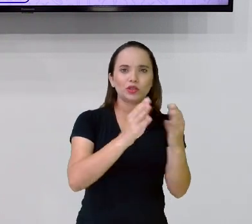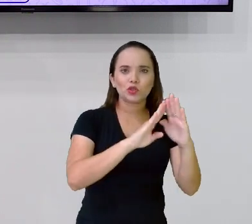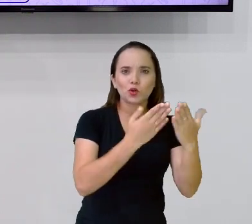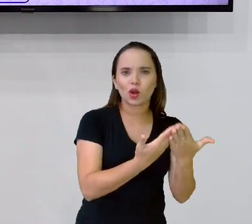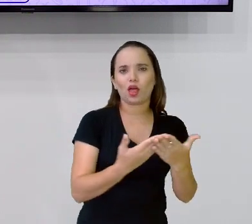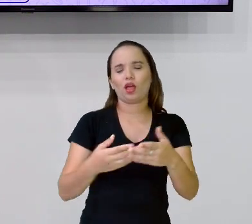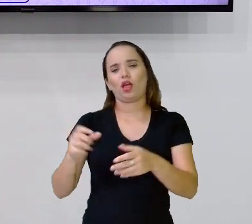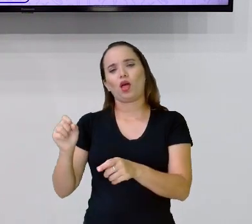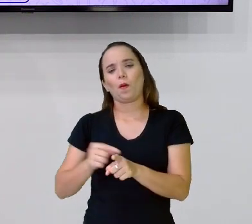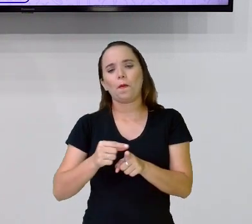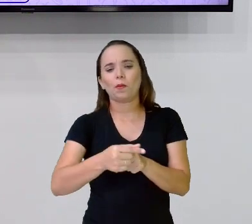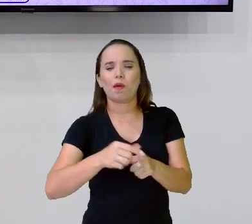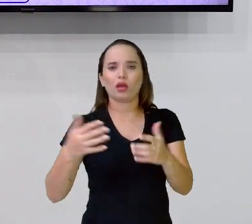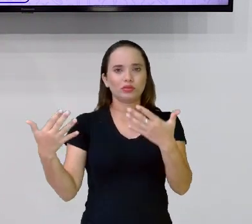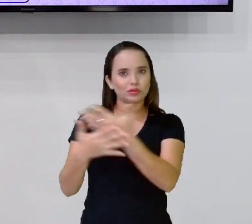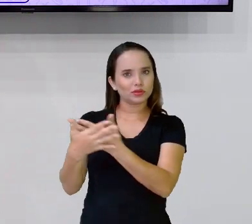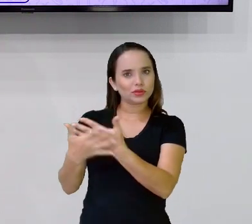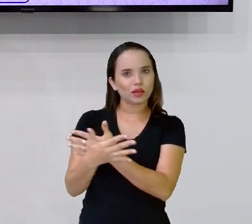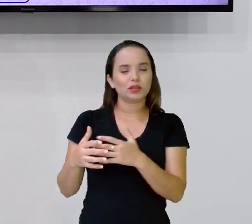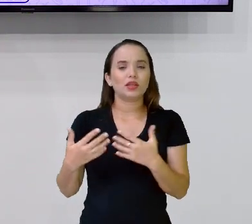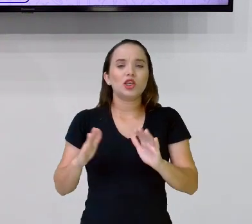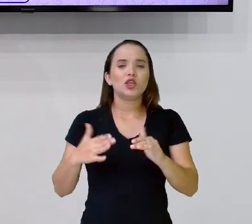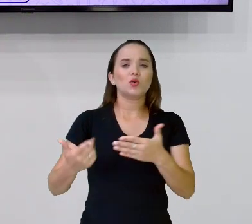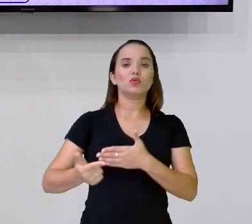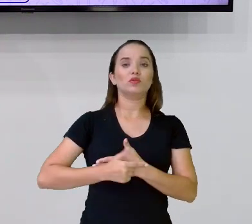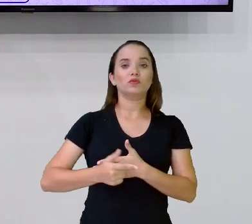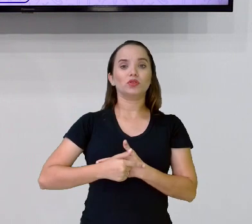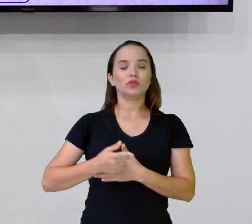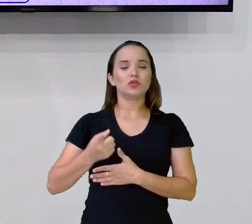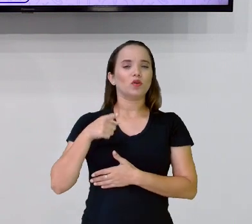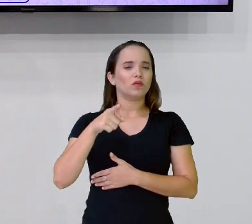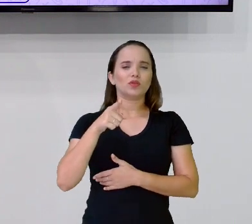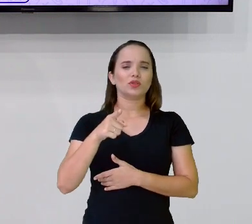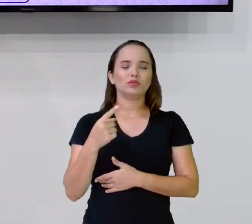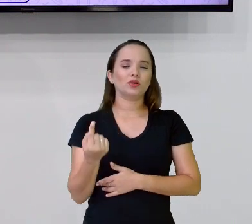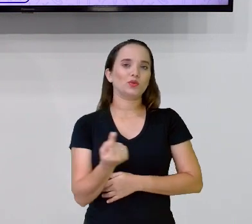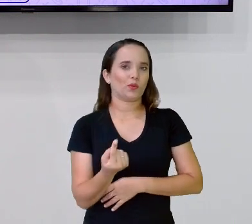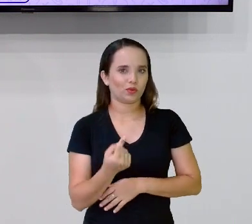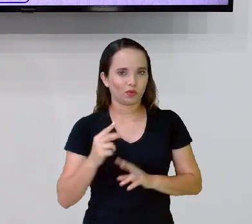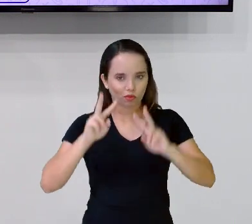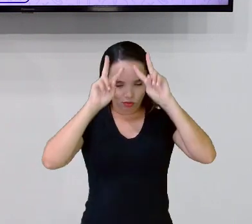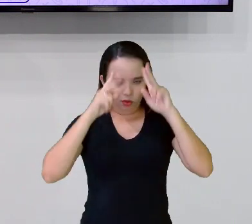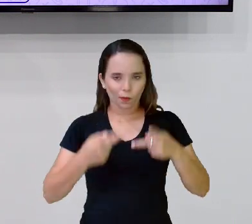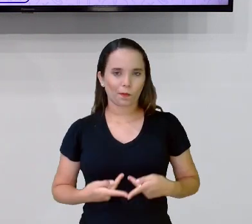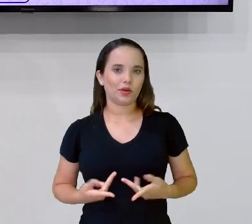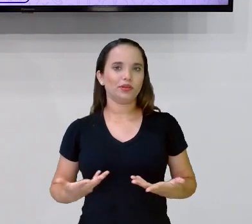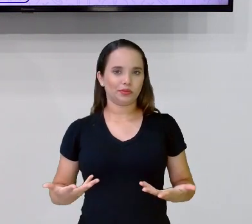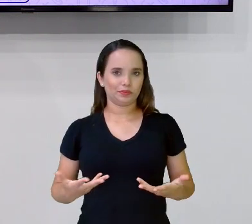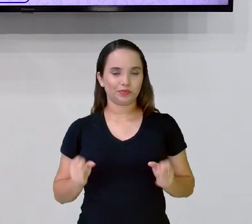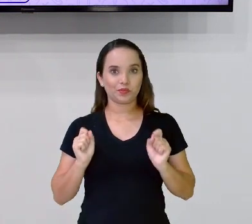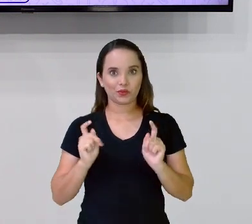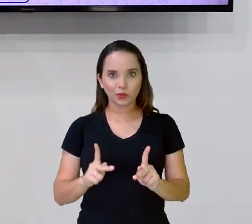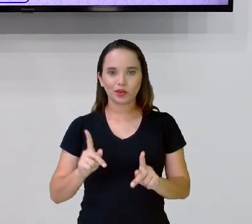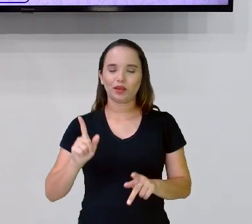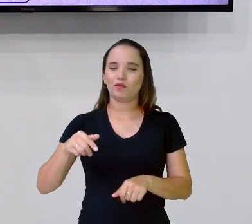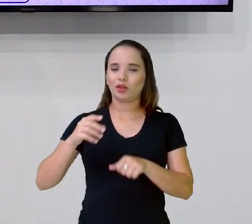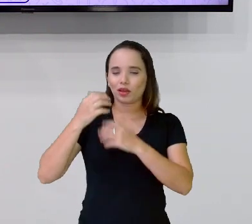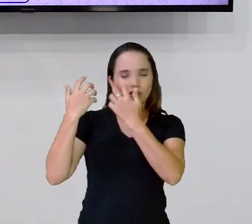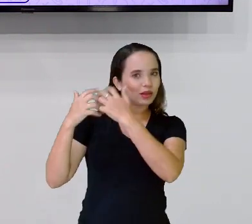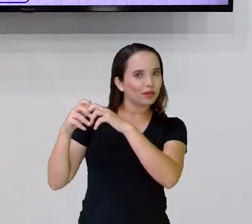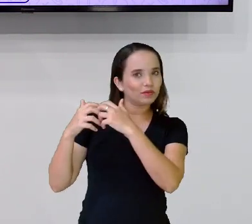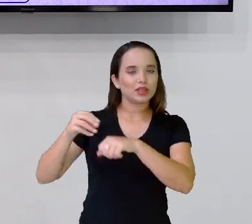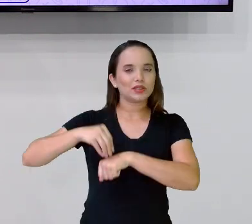da sua cidade, certo? E qual é o seu papel enquanto indivíduo dentro desse processo todo? Então, fica essa